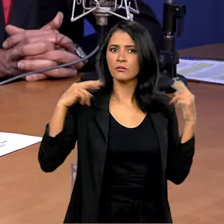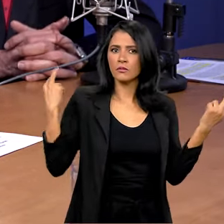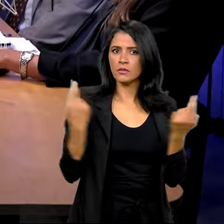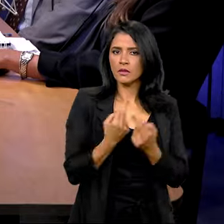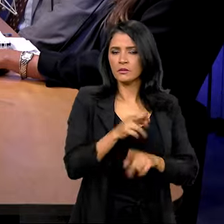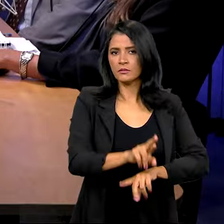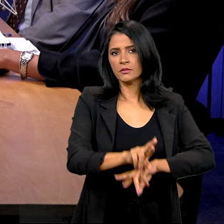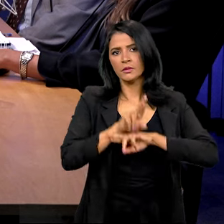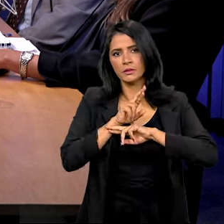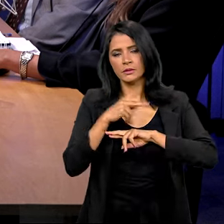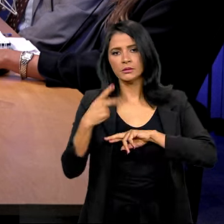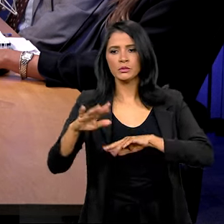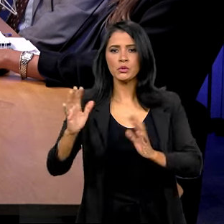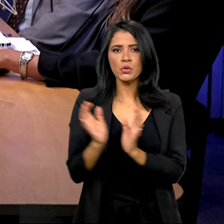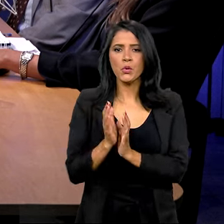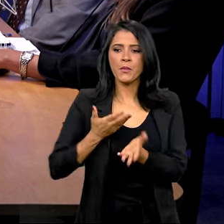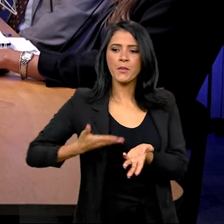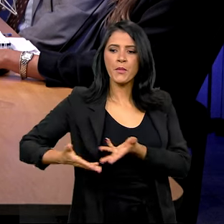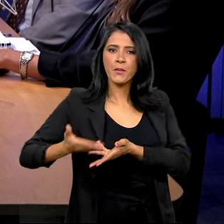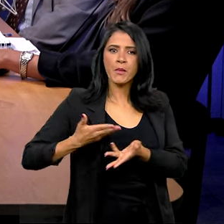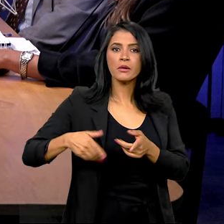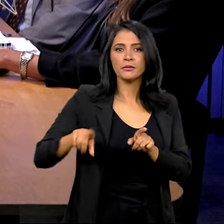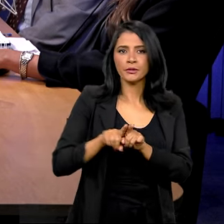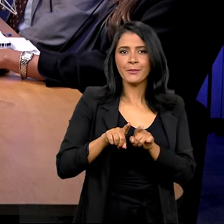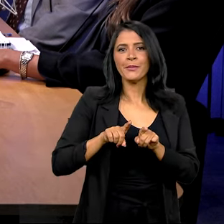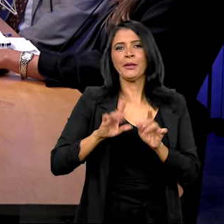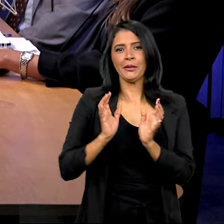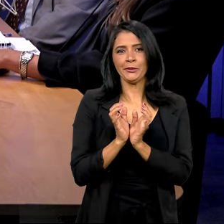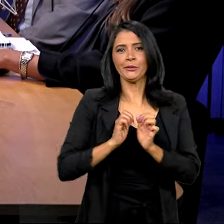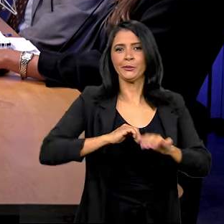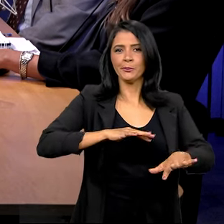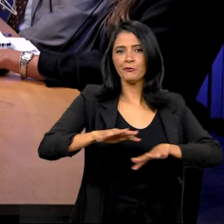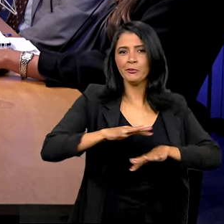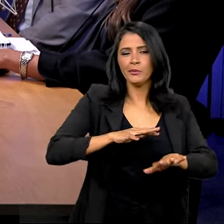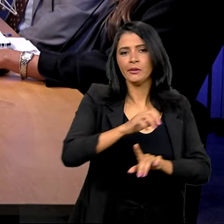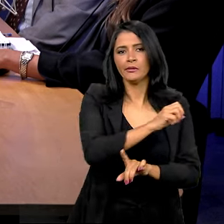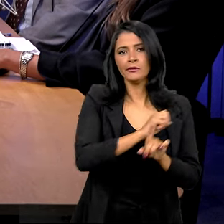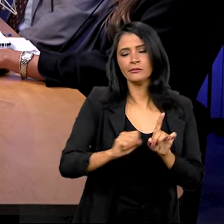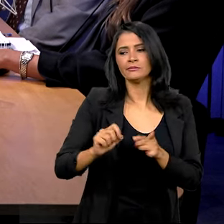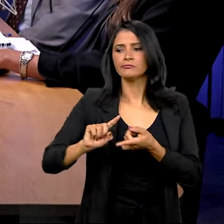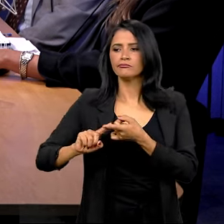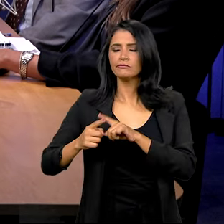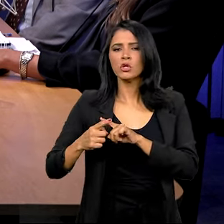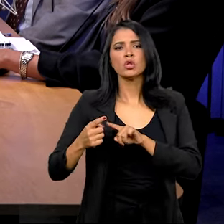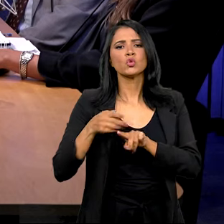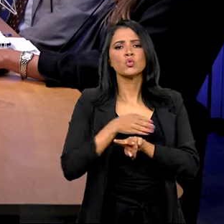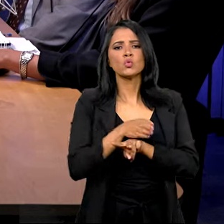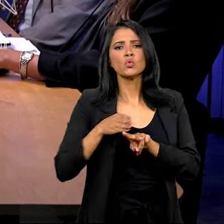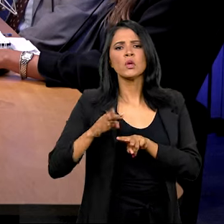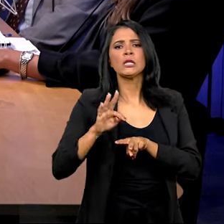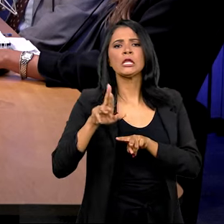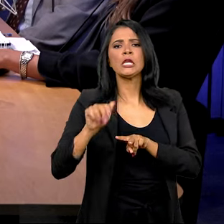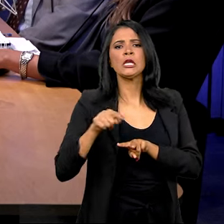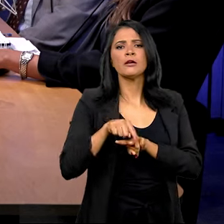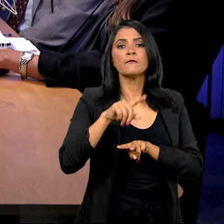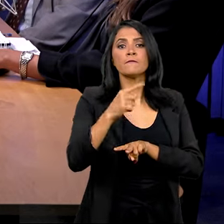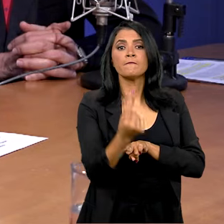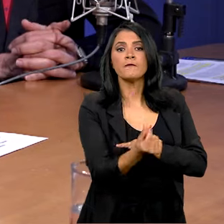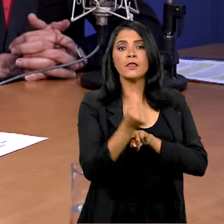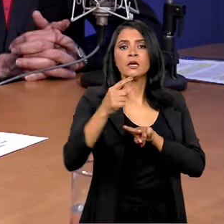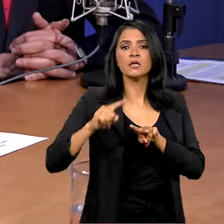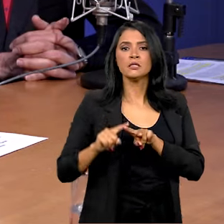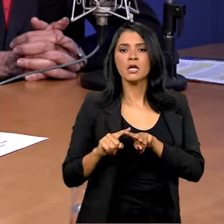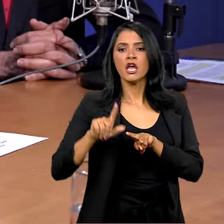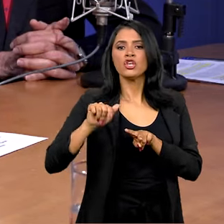representantes dos grupos de engajamento também dos movimentos sociais com os negociadores das duas trilhas de Finanças